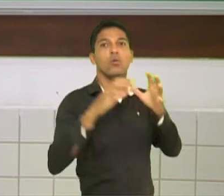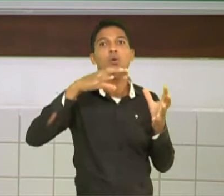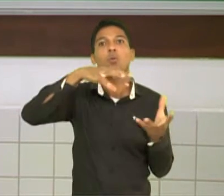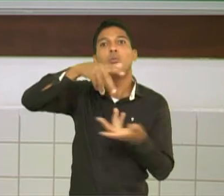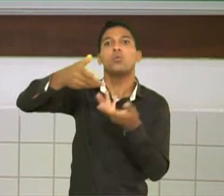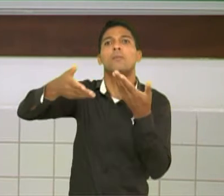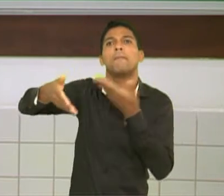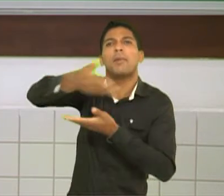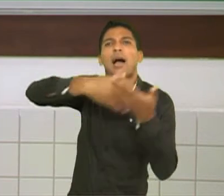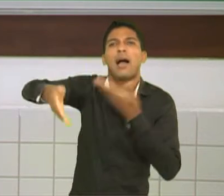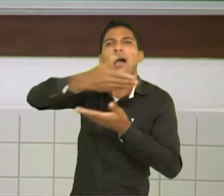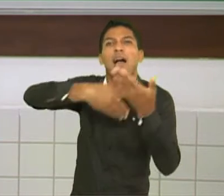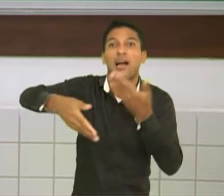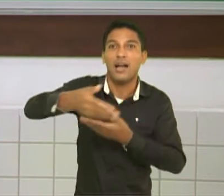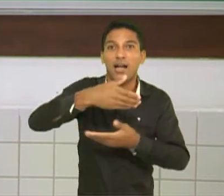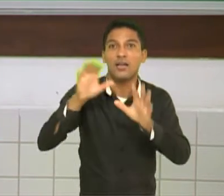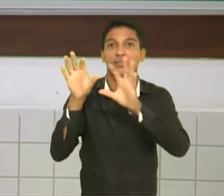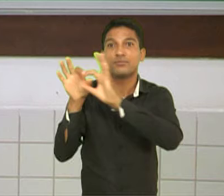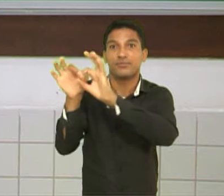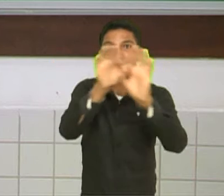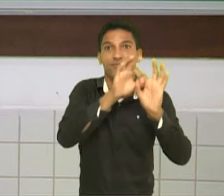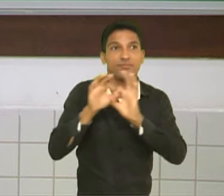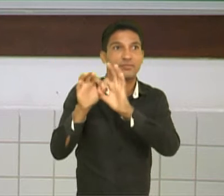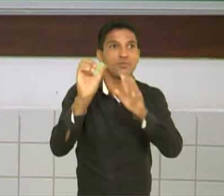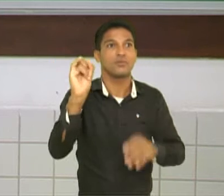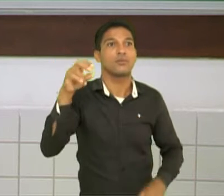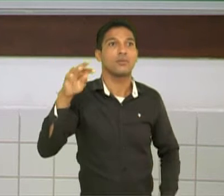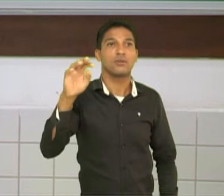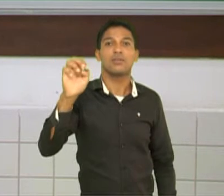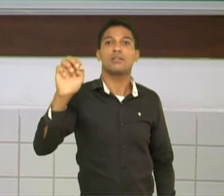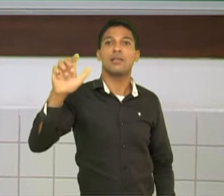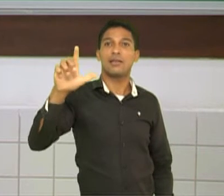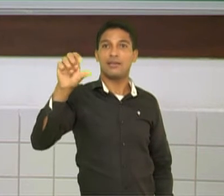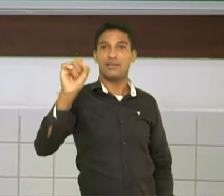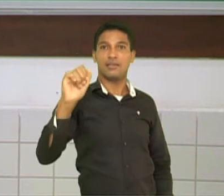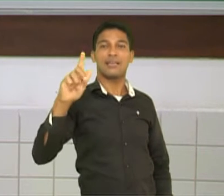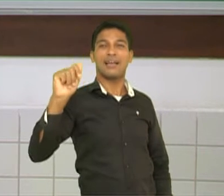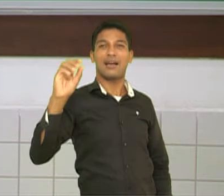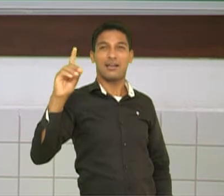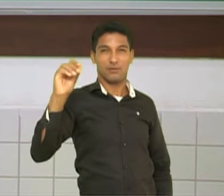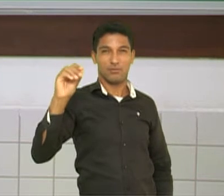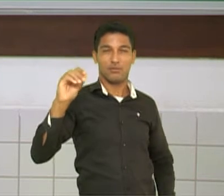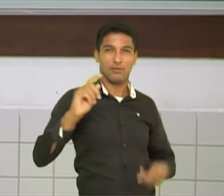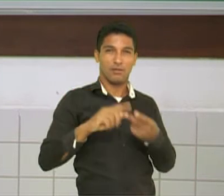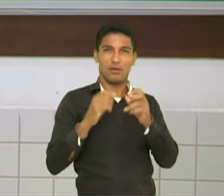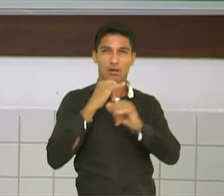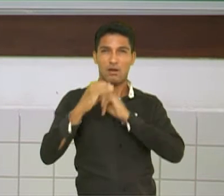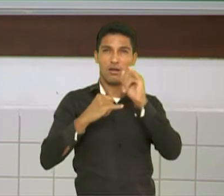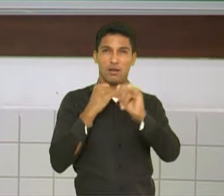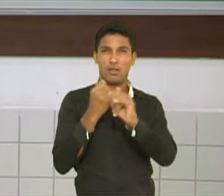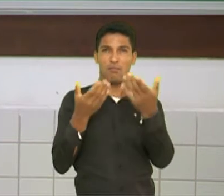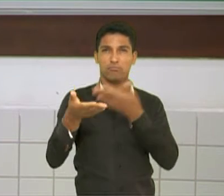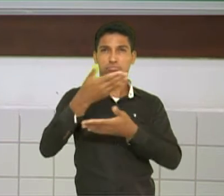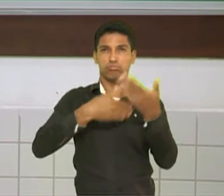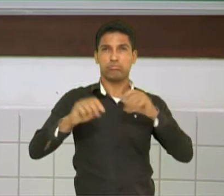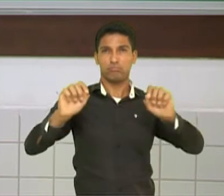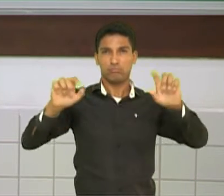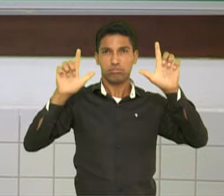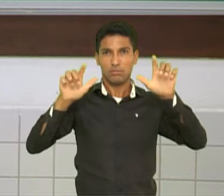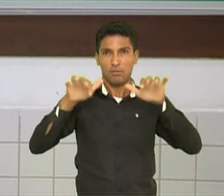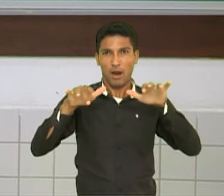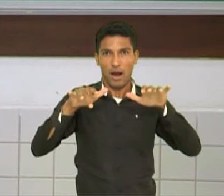vez mais interligado. Lembra dessa palavra que nós usamos? Conectado. Uma palavra aí muito ligada à internet,